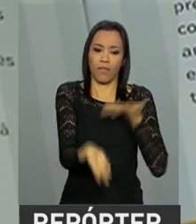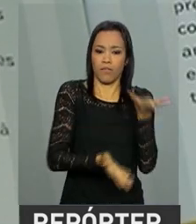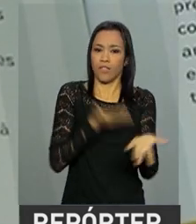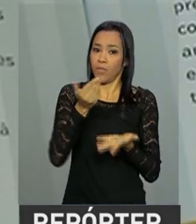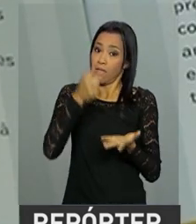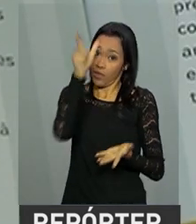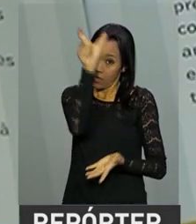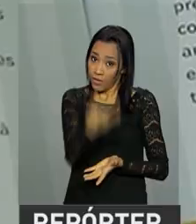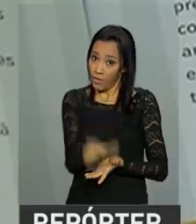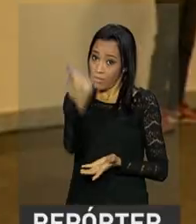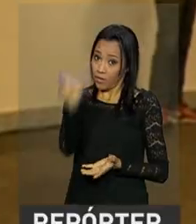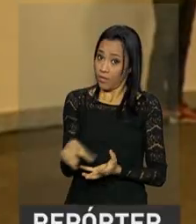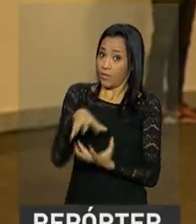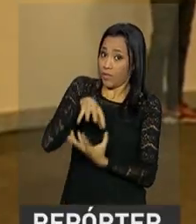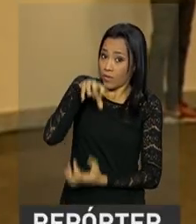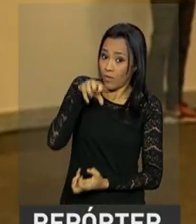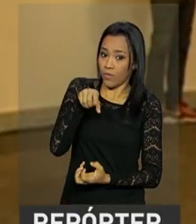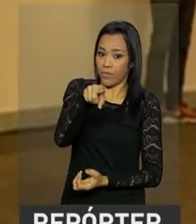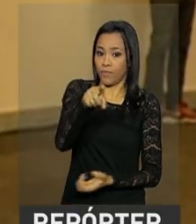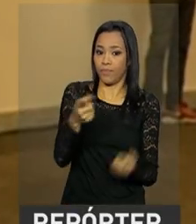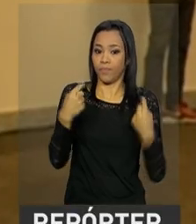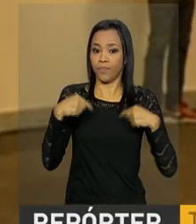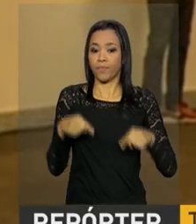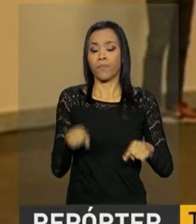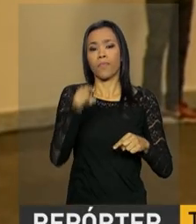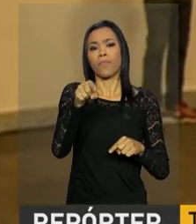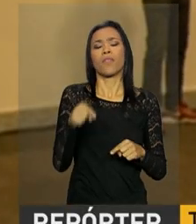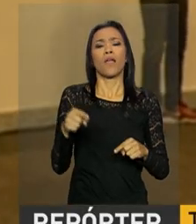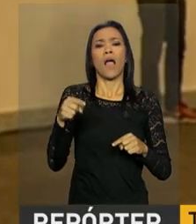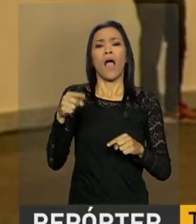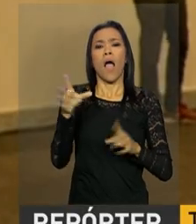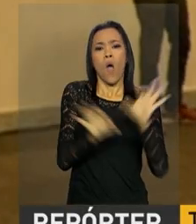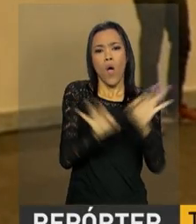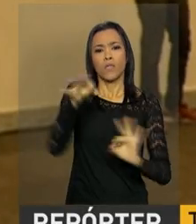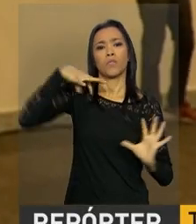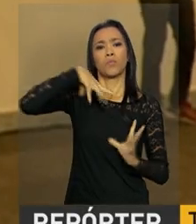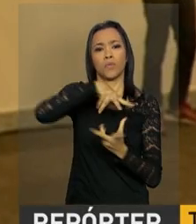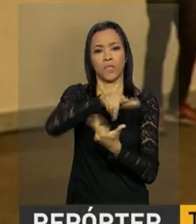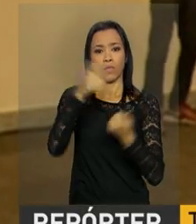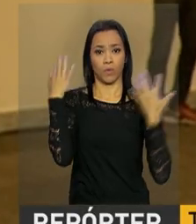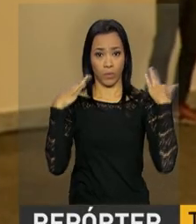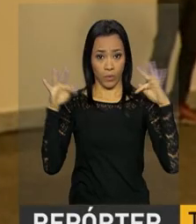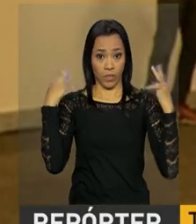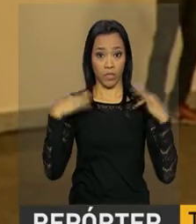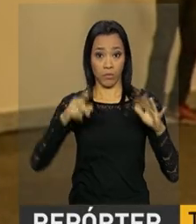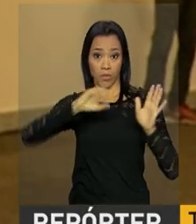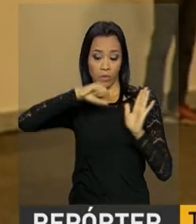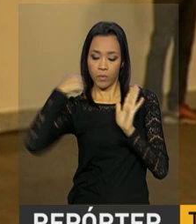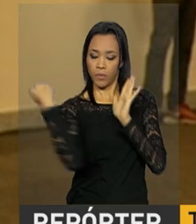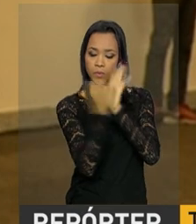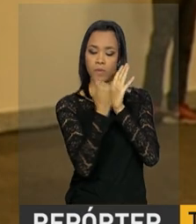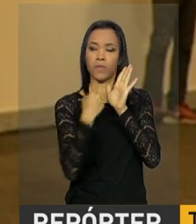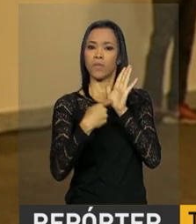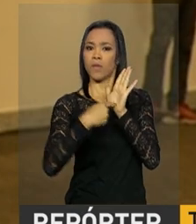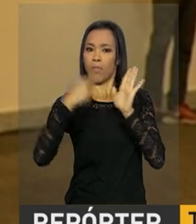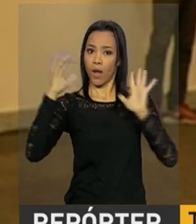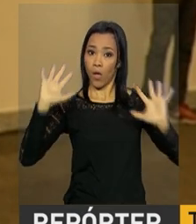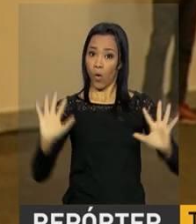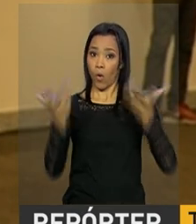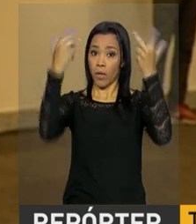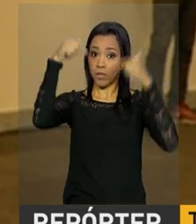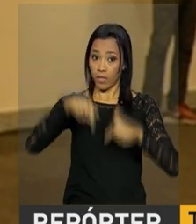este perfil de viajante. A Organização Mundial do Turismo defende que o slogan e o lema para a comemoração desse ano